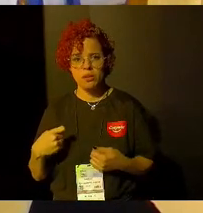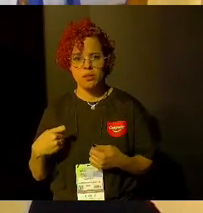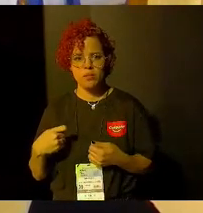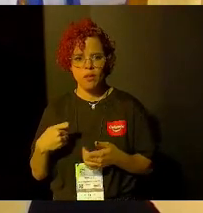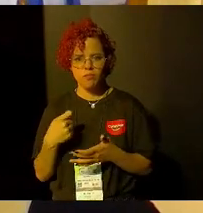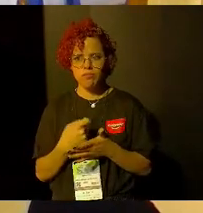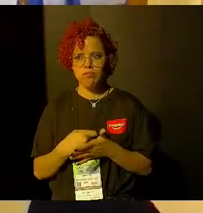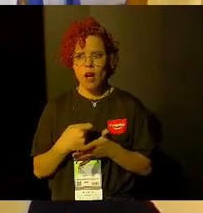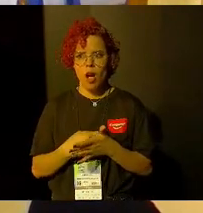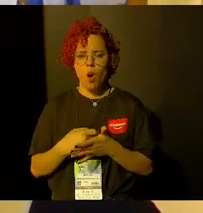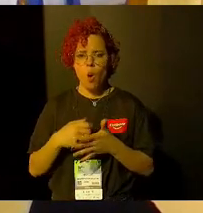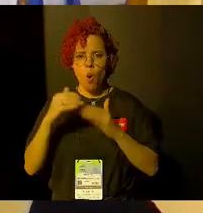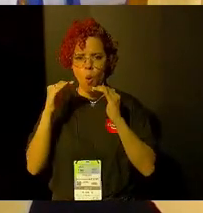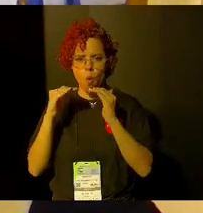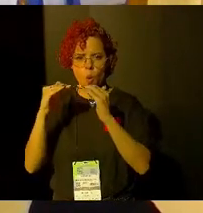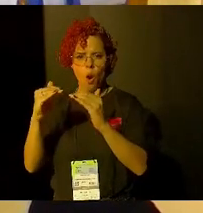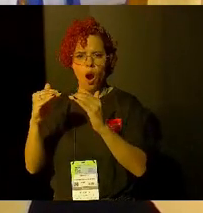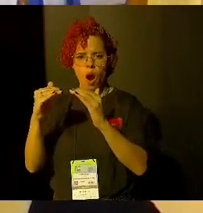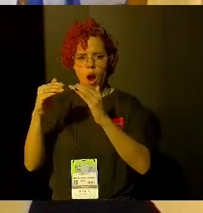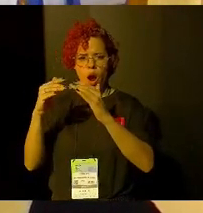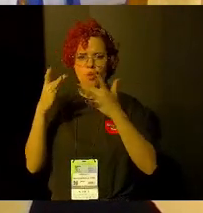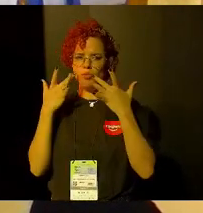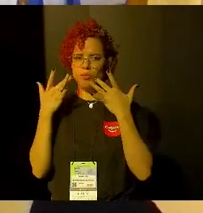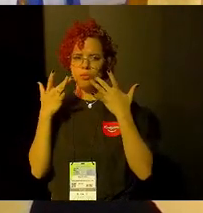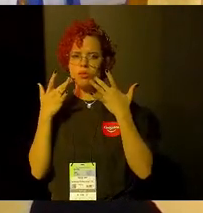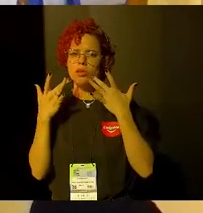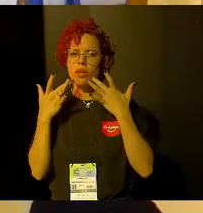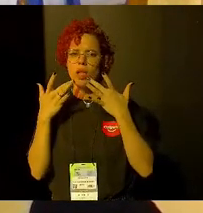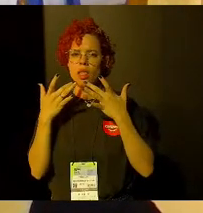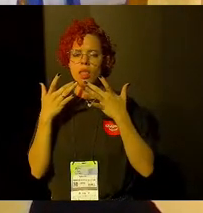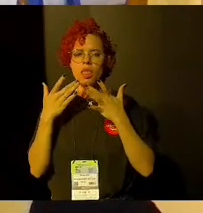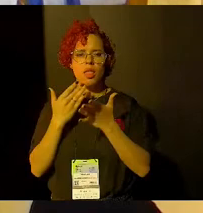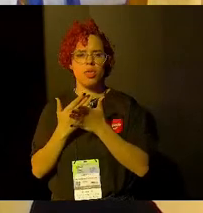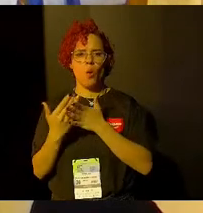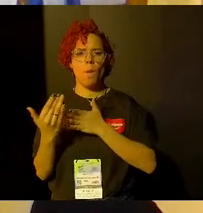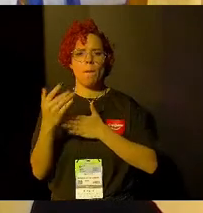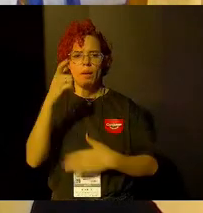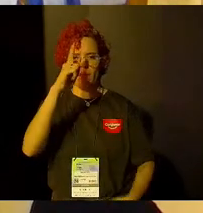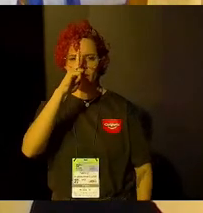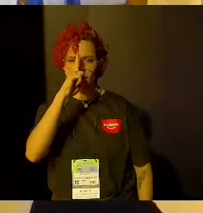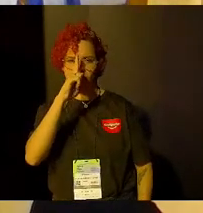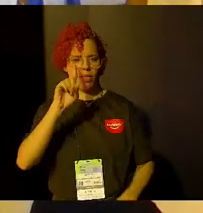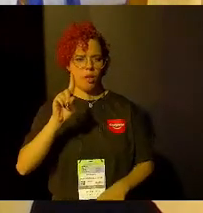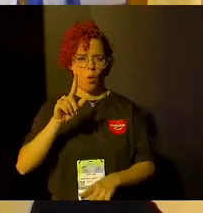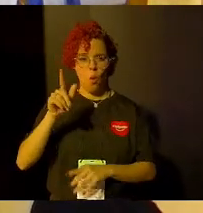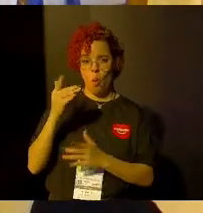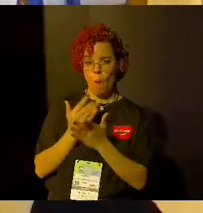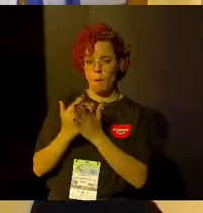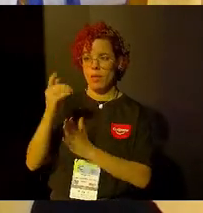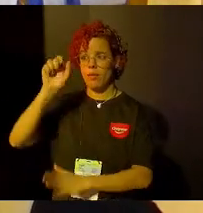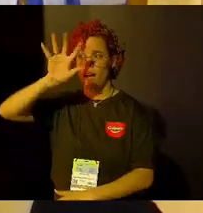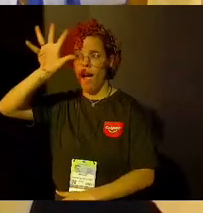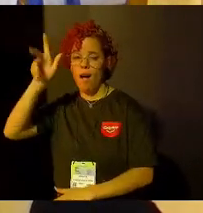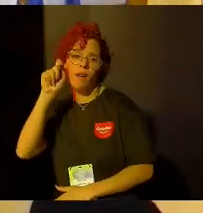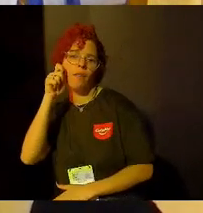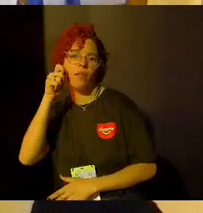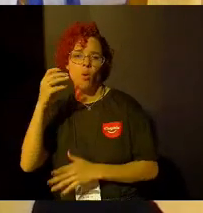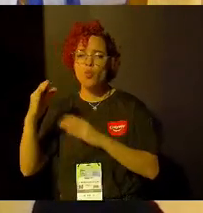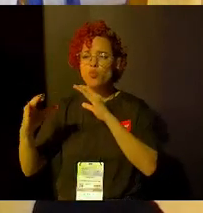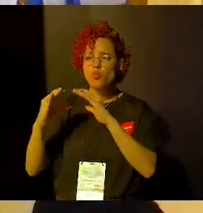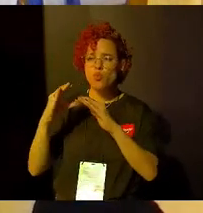um a origem teatral o teatro não nasce exatamente na Grécia o teatro nasce na África o teatro nasce com as comunidades se conversando